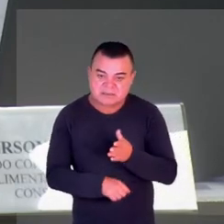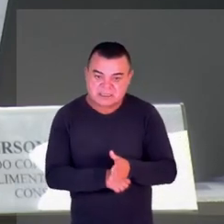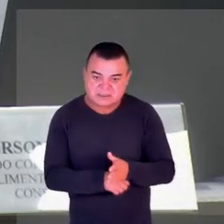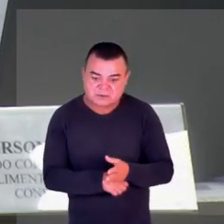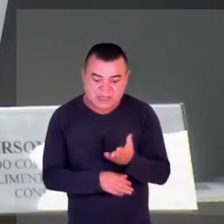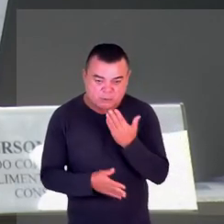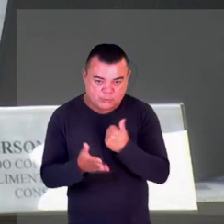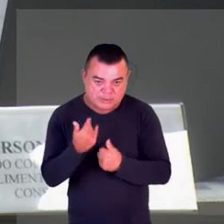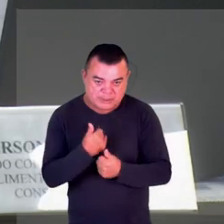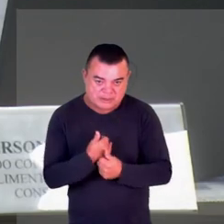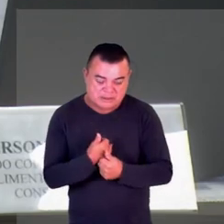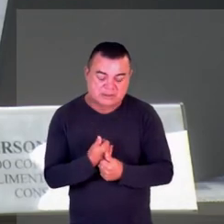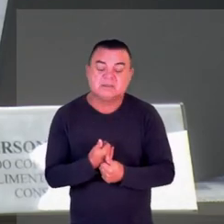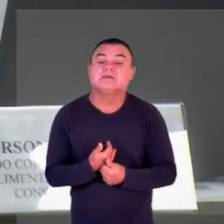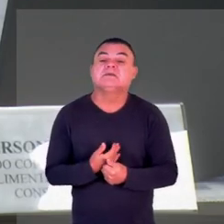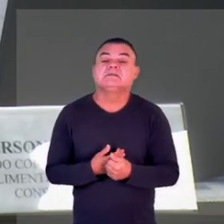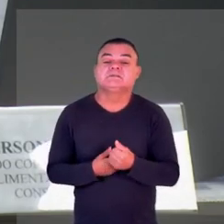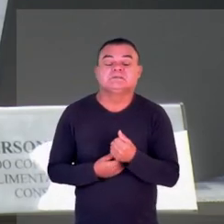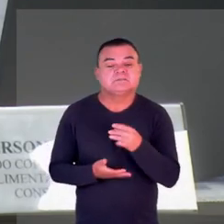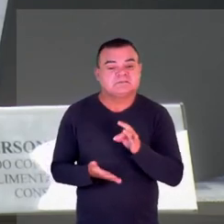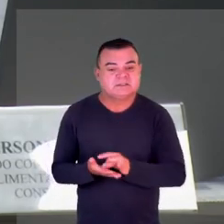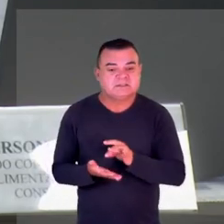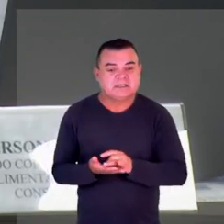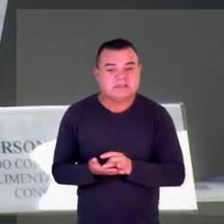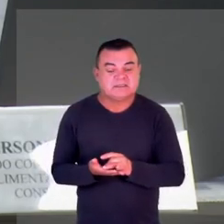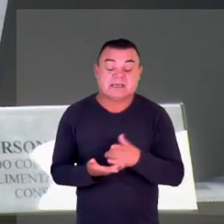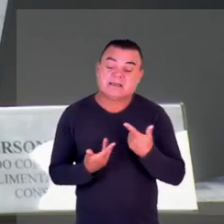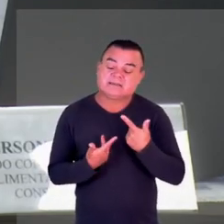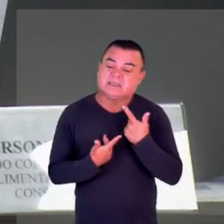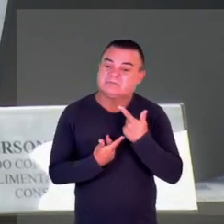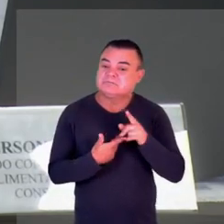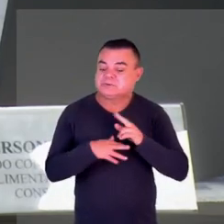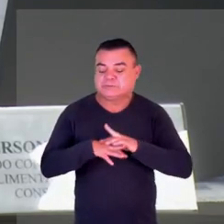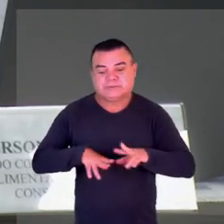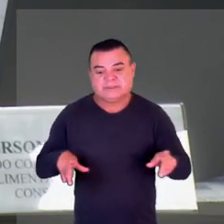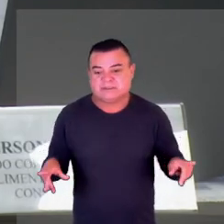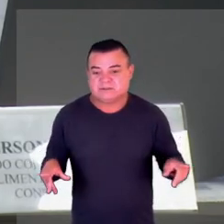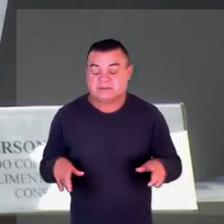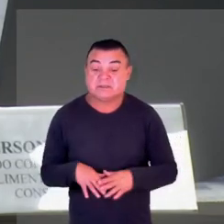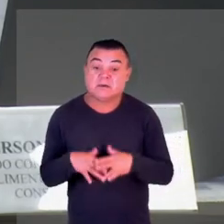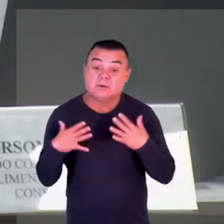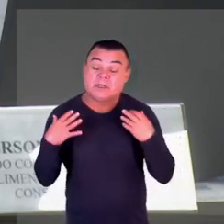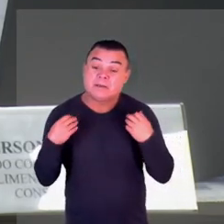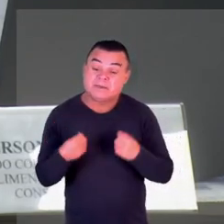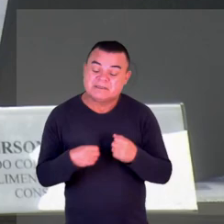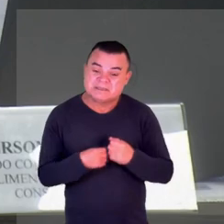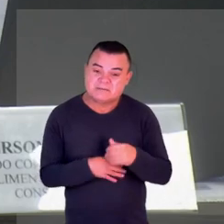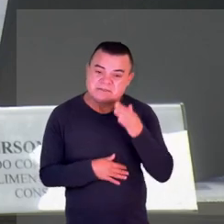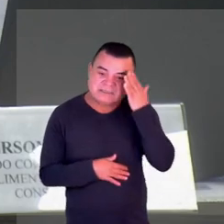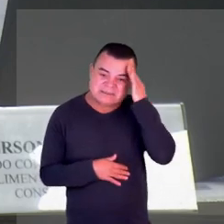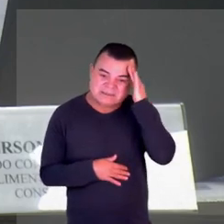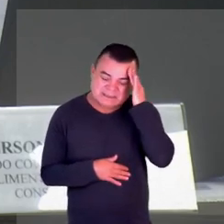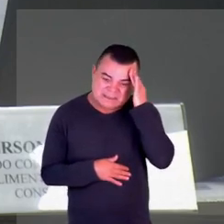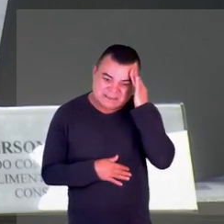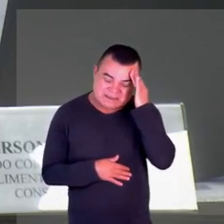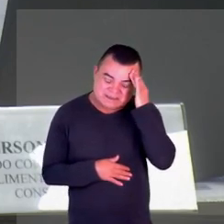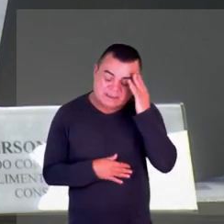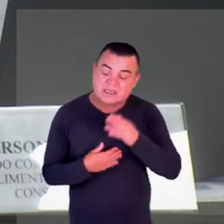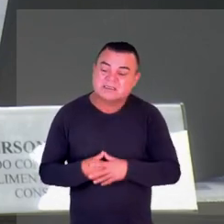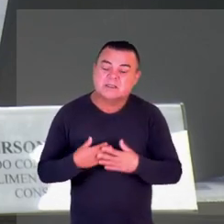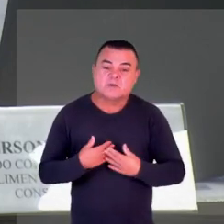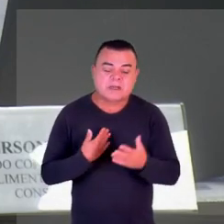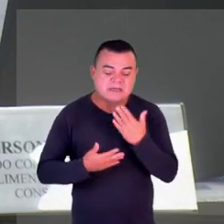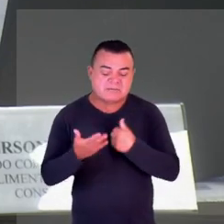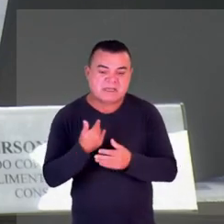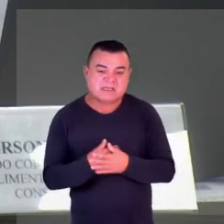isso é importante que a gente possa e entender e o alimento não pode ser tratado como mercadoria